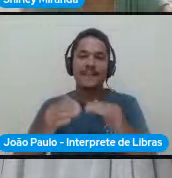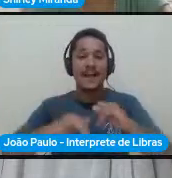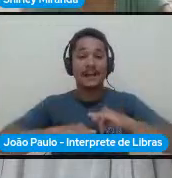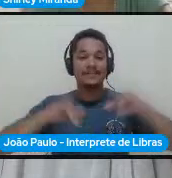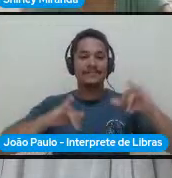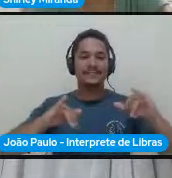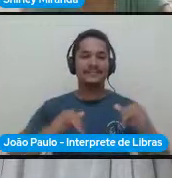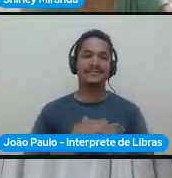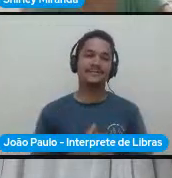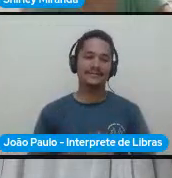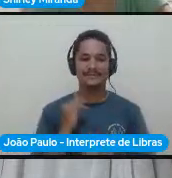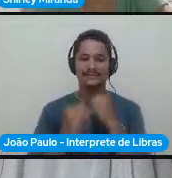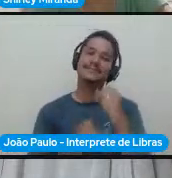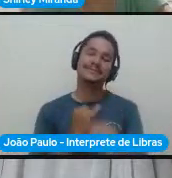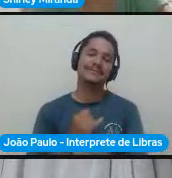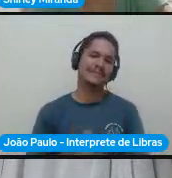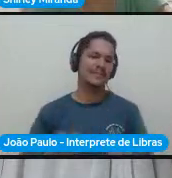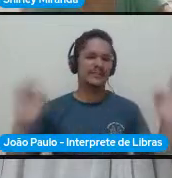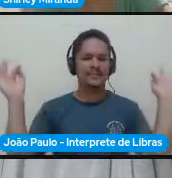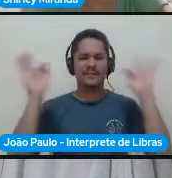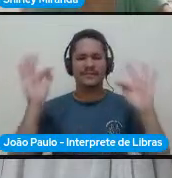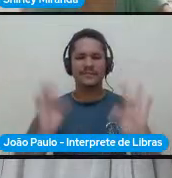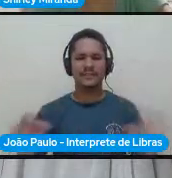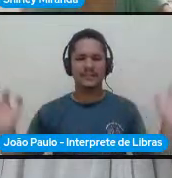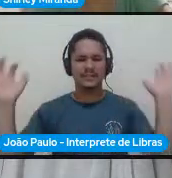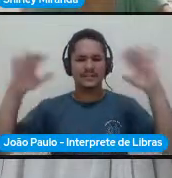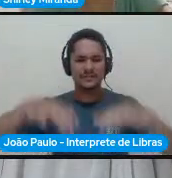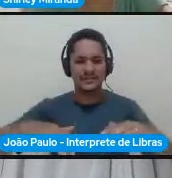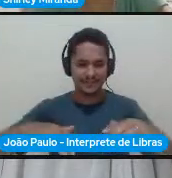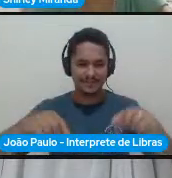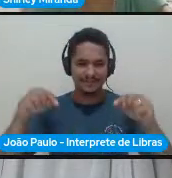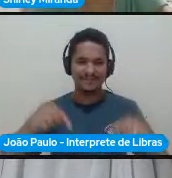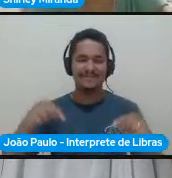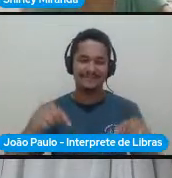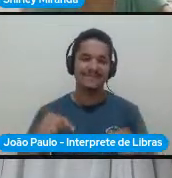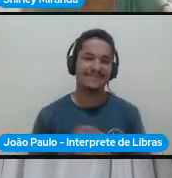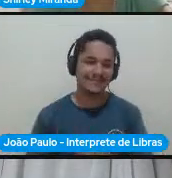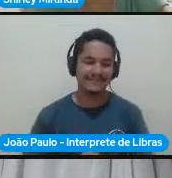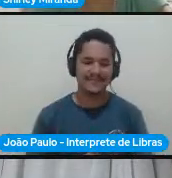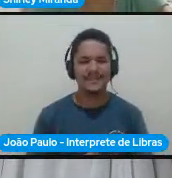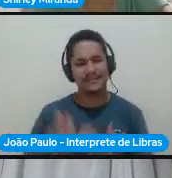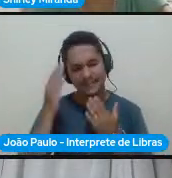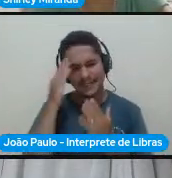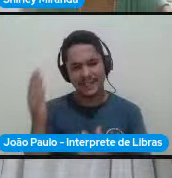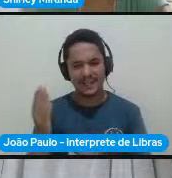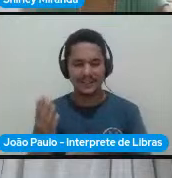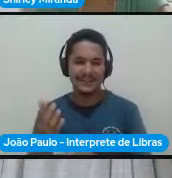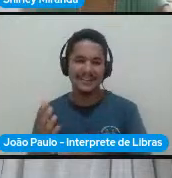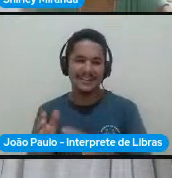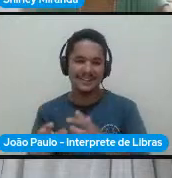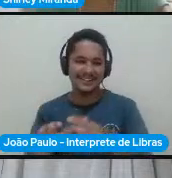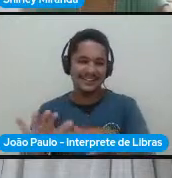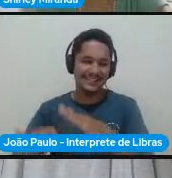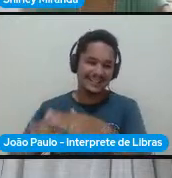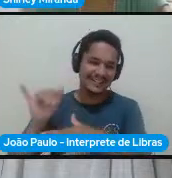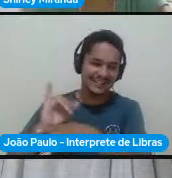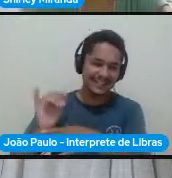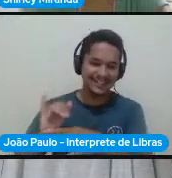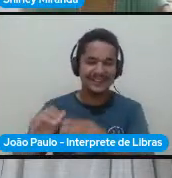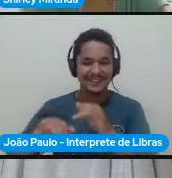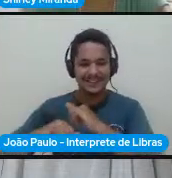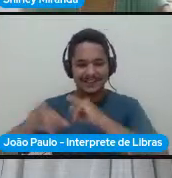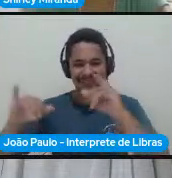internet. Pessoal, muito feliz por essa noite, agradeço aqui toda a equipe da transmissão, da Ascomsmed, ao secretário Luiz Otávio, à